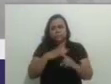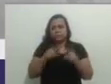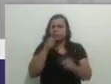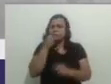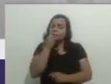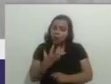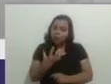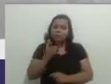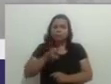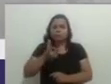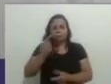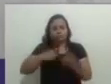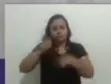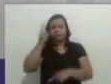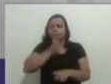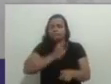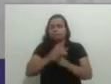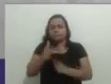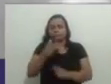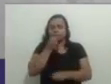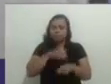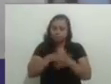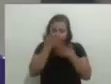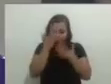Obrigada boa noite